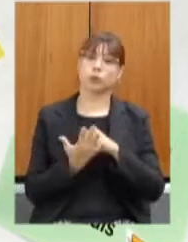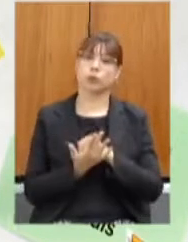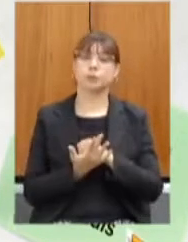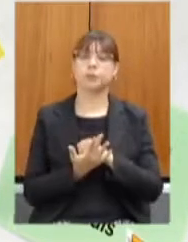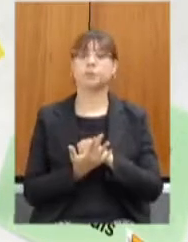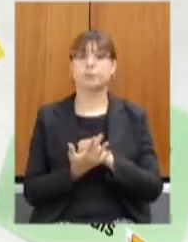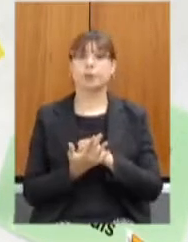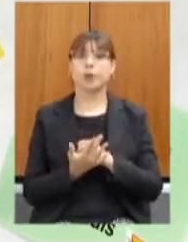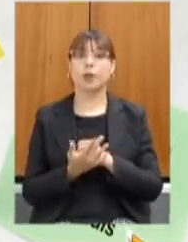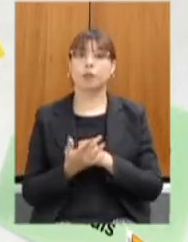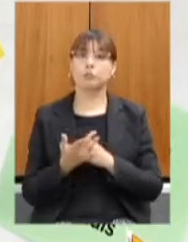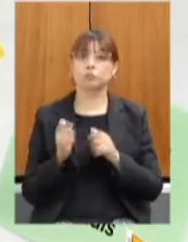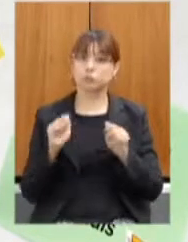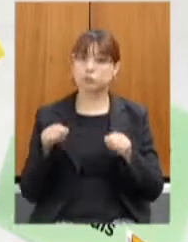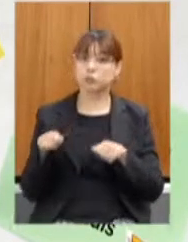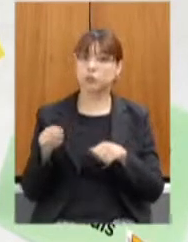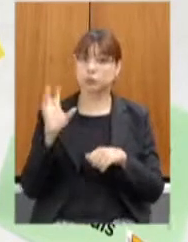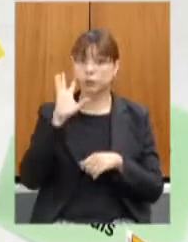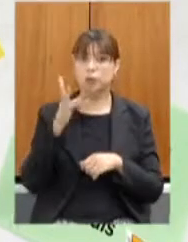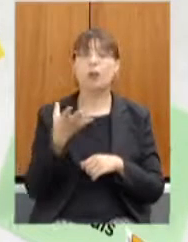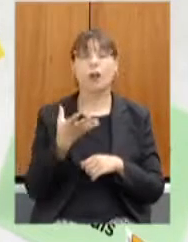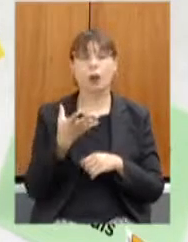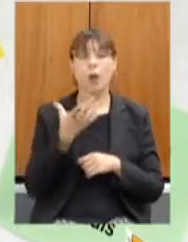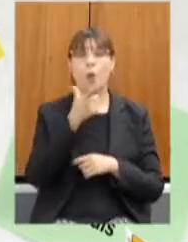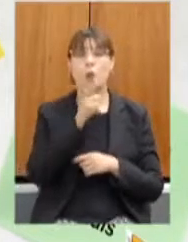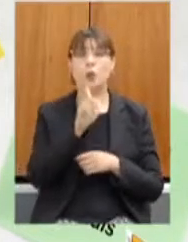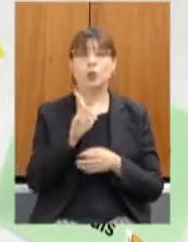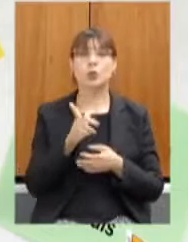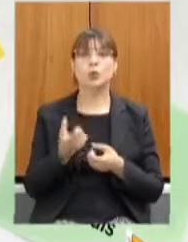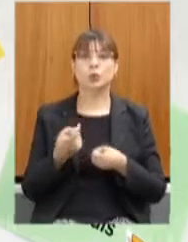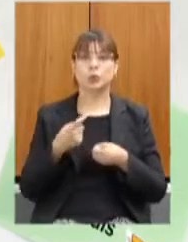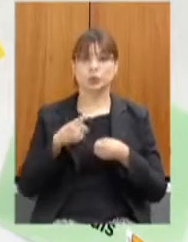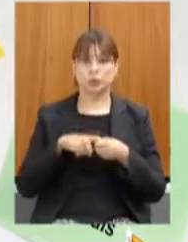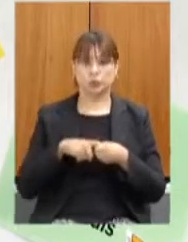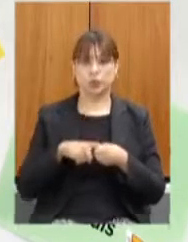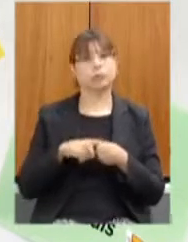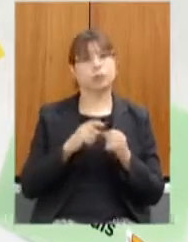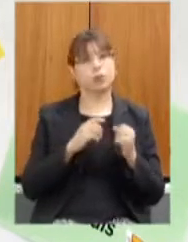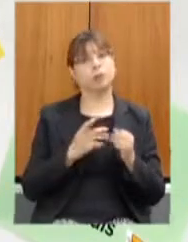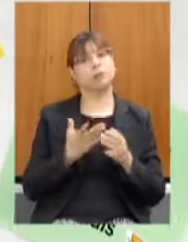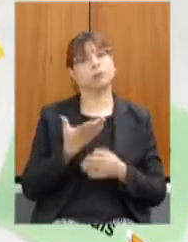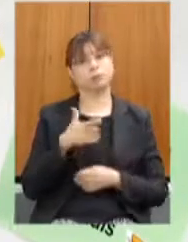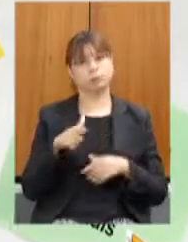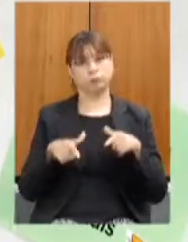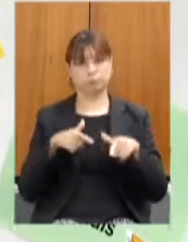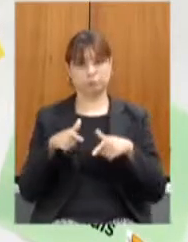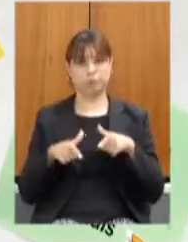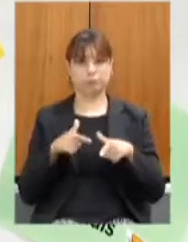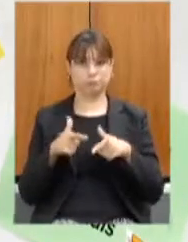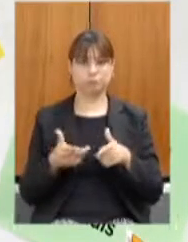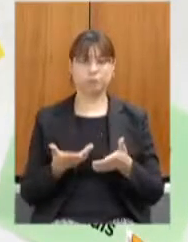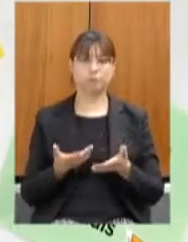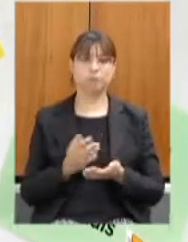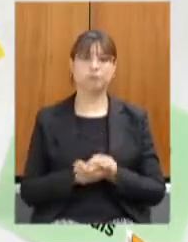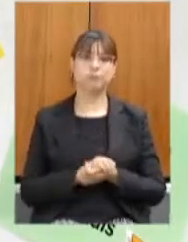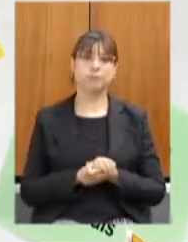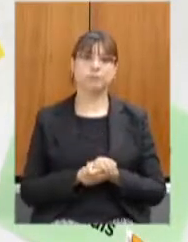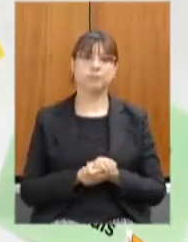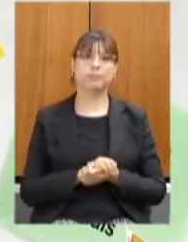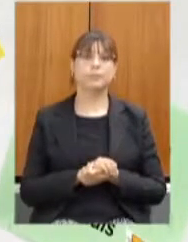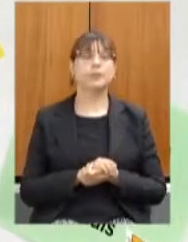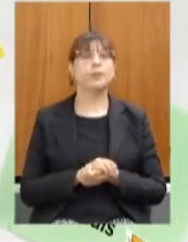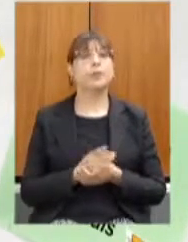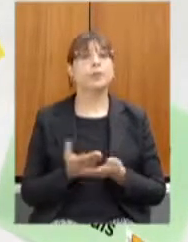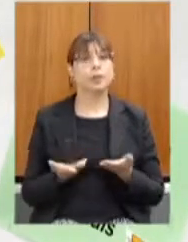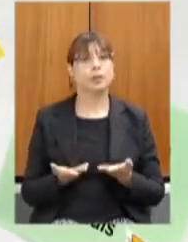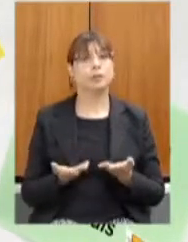permitindo-nos começamos a sinalizar uma retomada do nosso dia a dia a perspectiva que nós temos aqui no